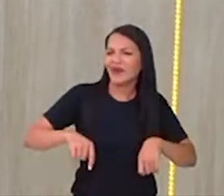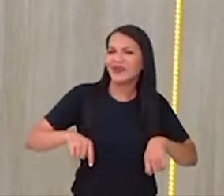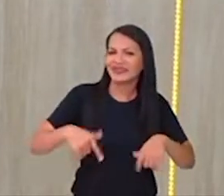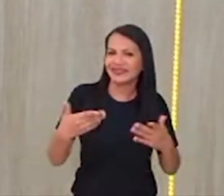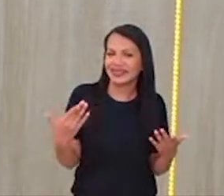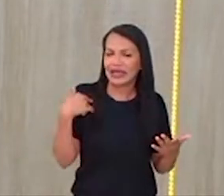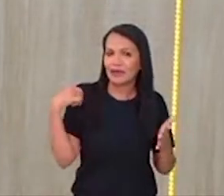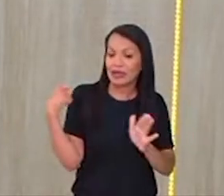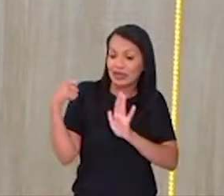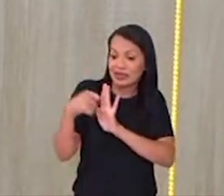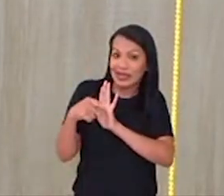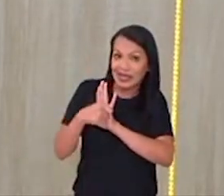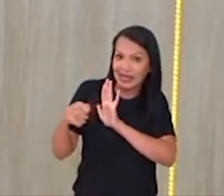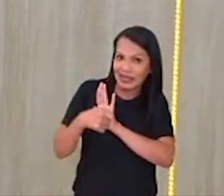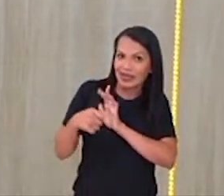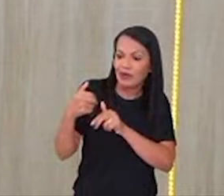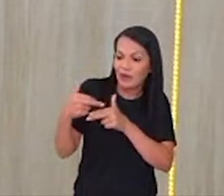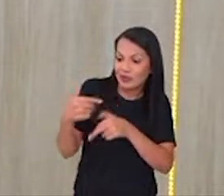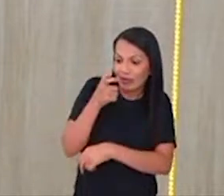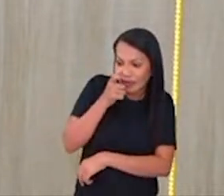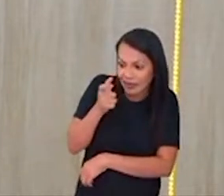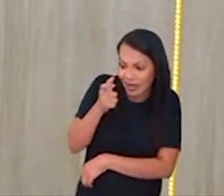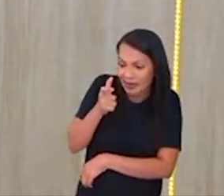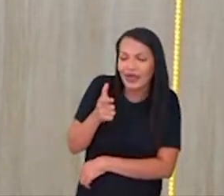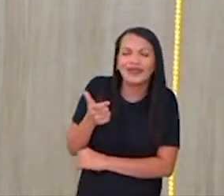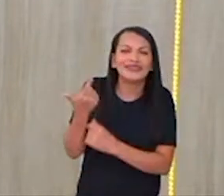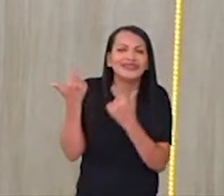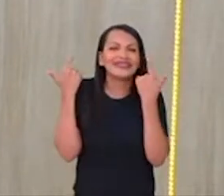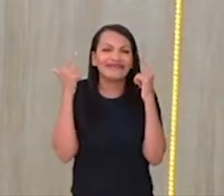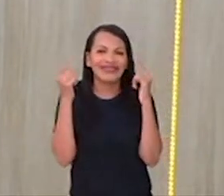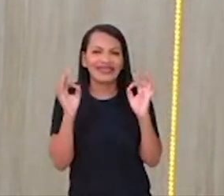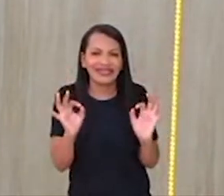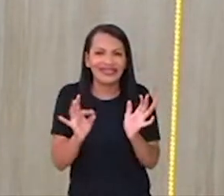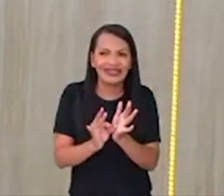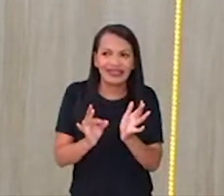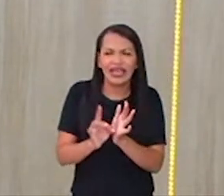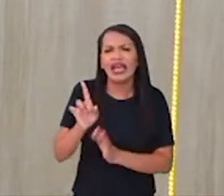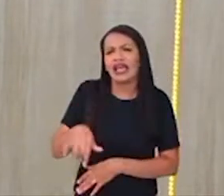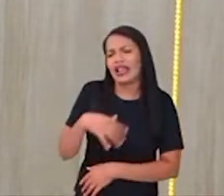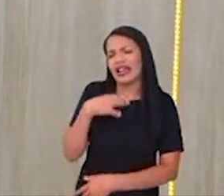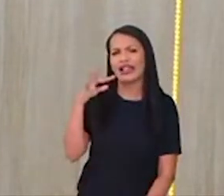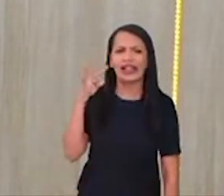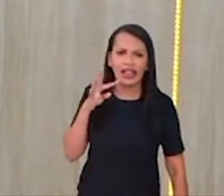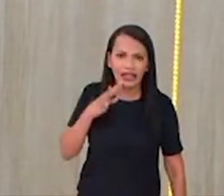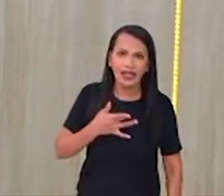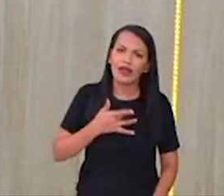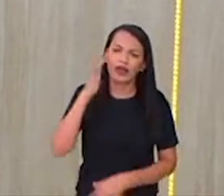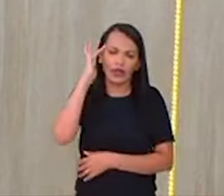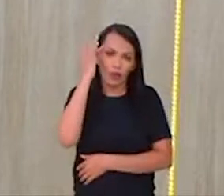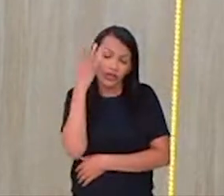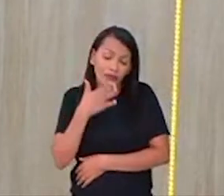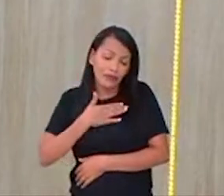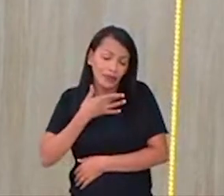aí torna a escrita um campo mais interessante, mais divertido, né? Veja, é muito mais legal, eu acho, em minha